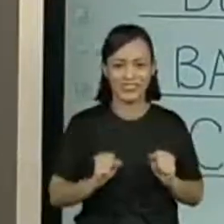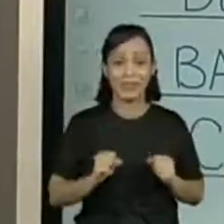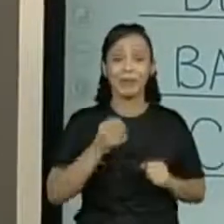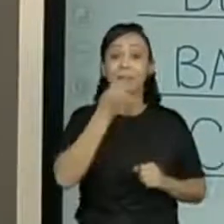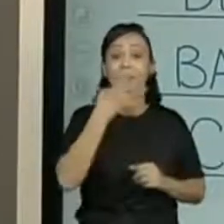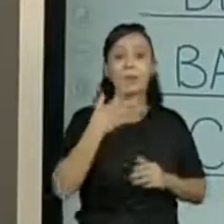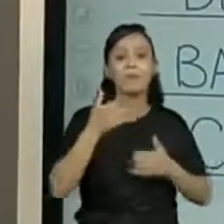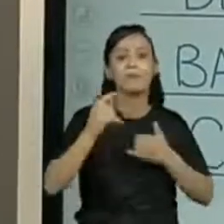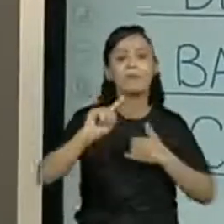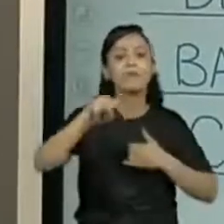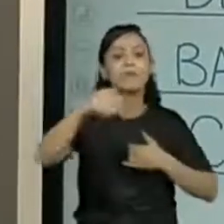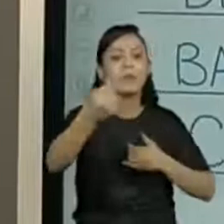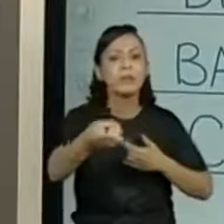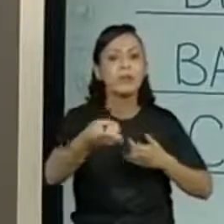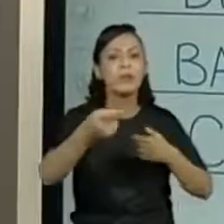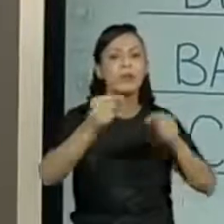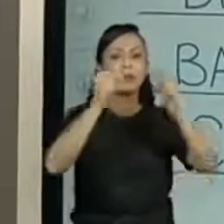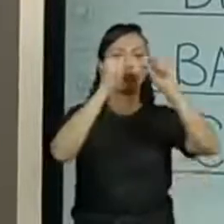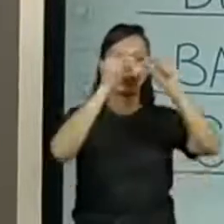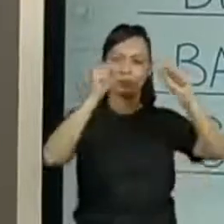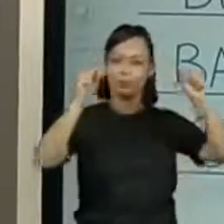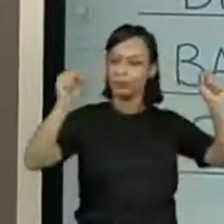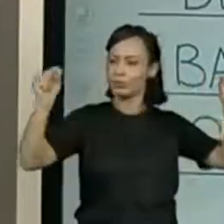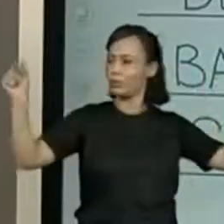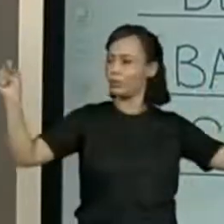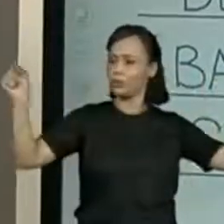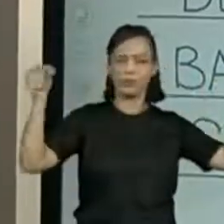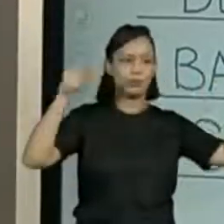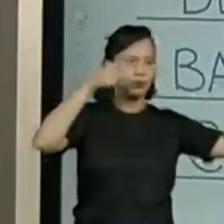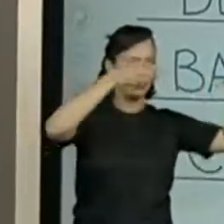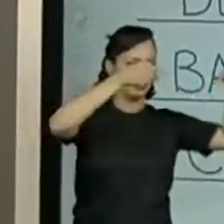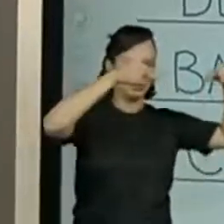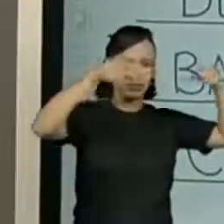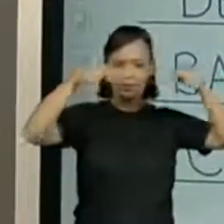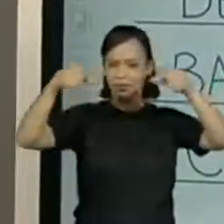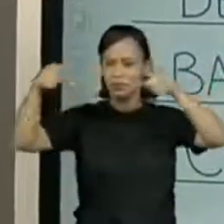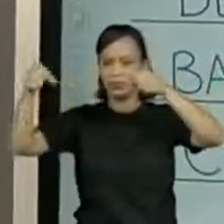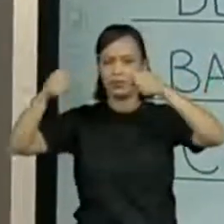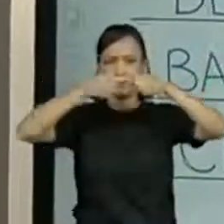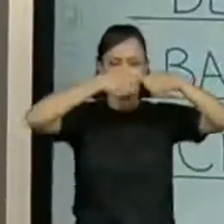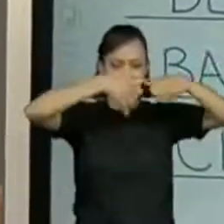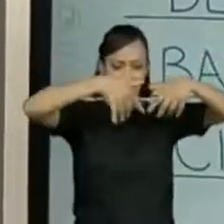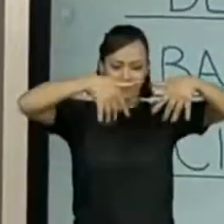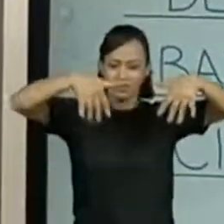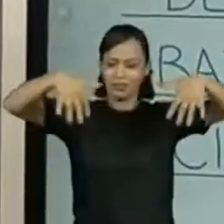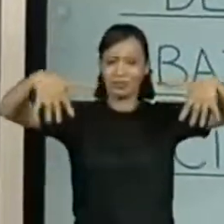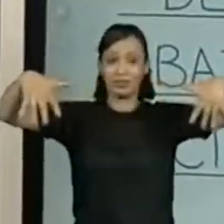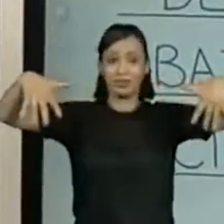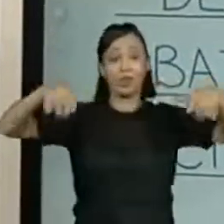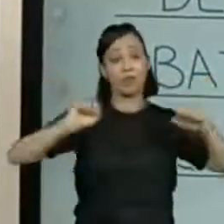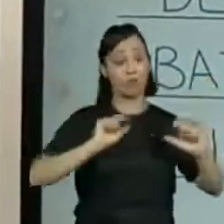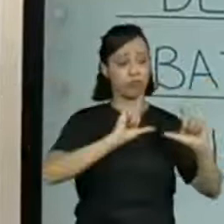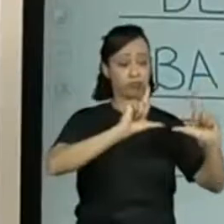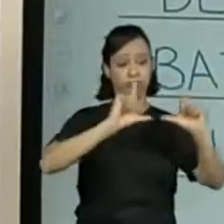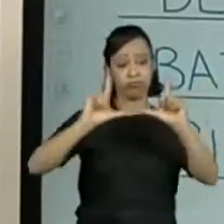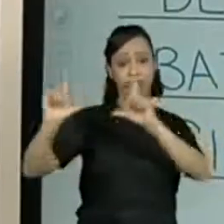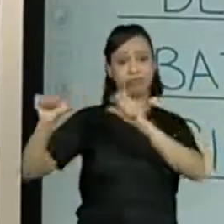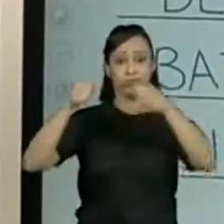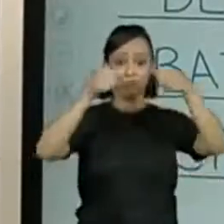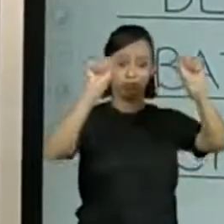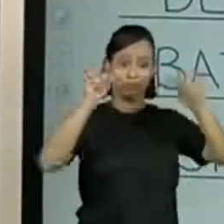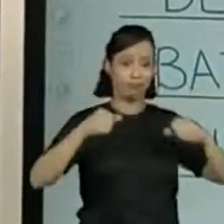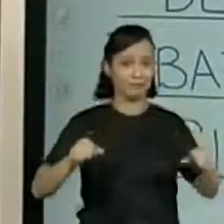tudo isso a gente depois vai fazer o nosso varal aqui tudo bem então então agora chegou a hora de você